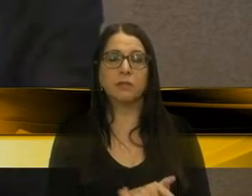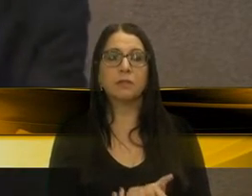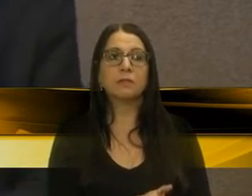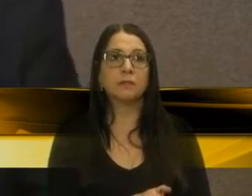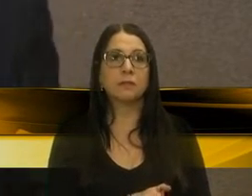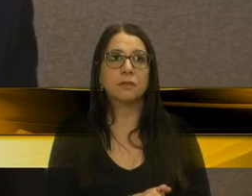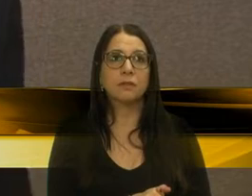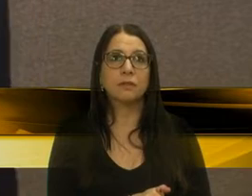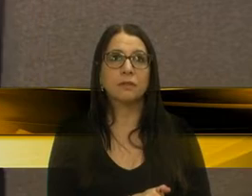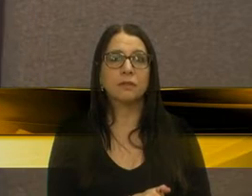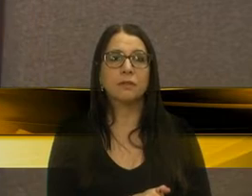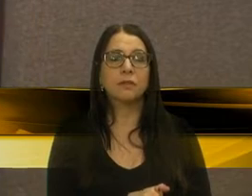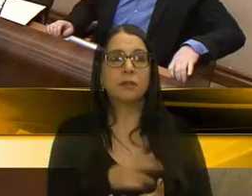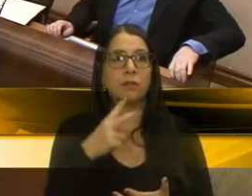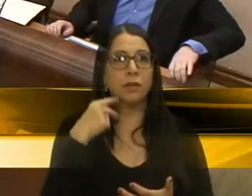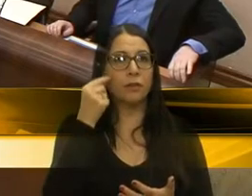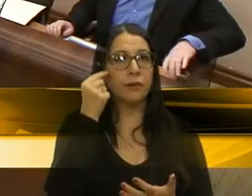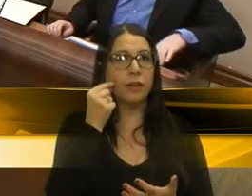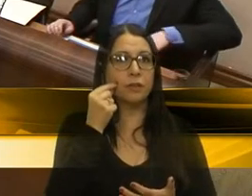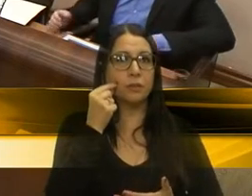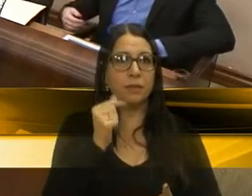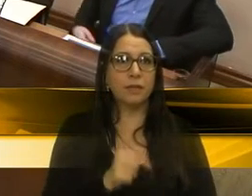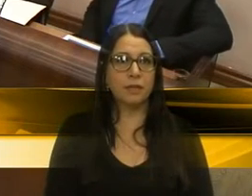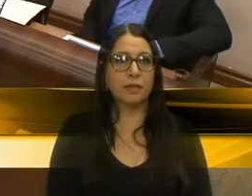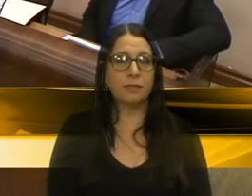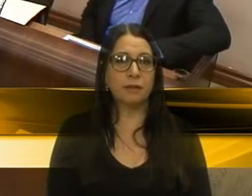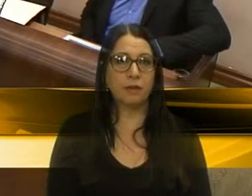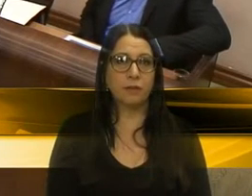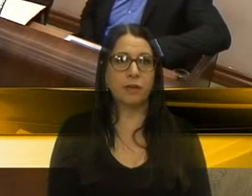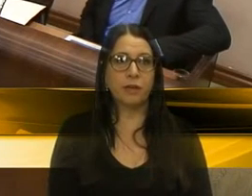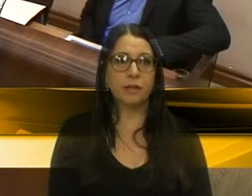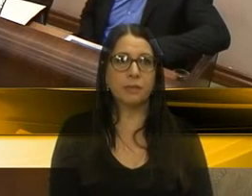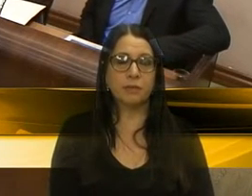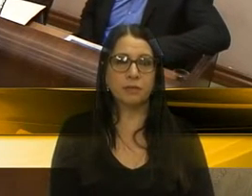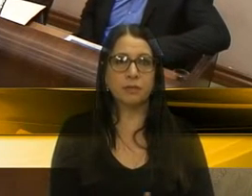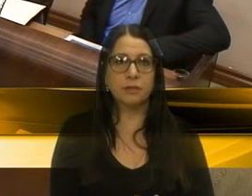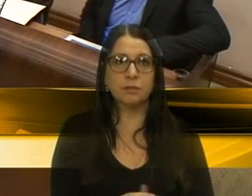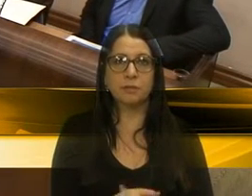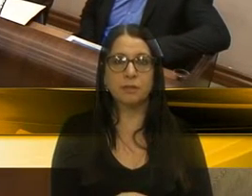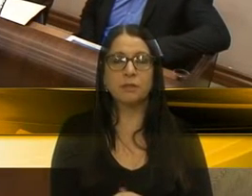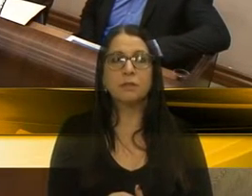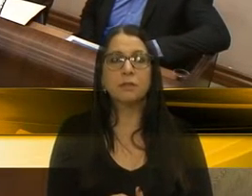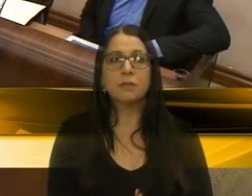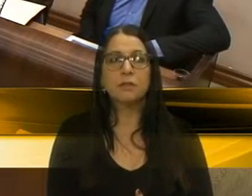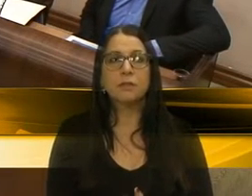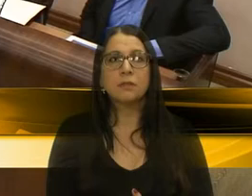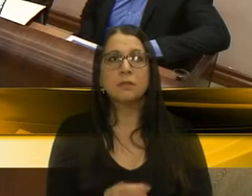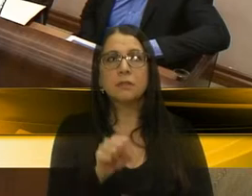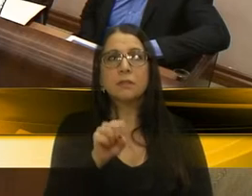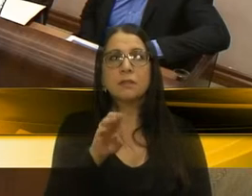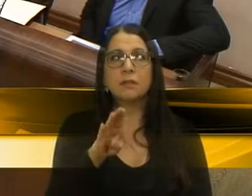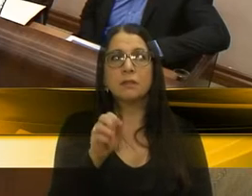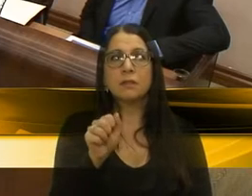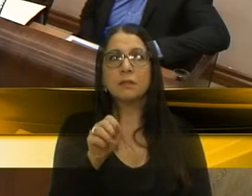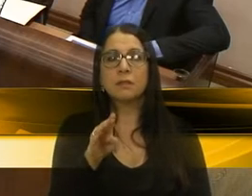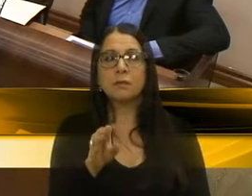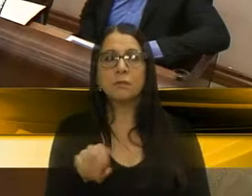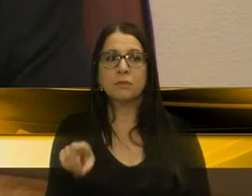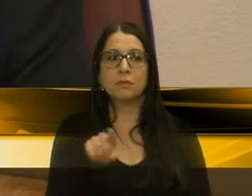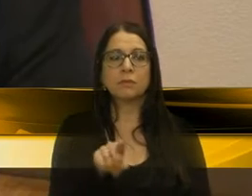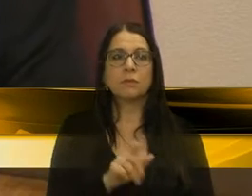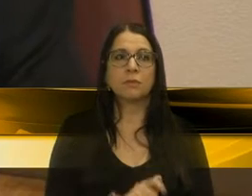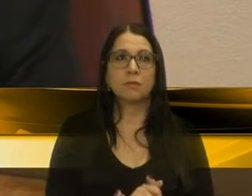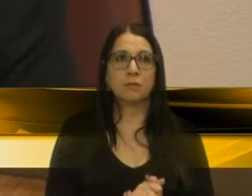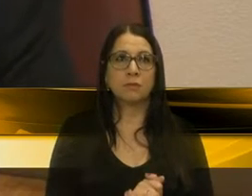coletivo. Só para o Vereador senhor falar. Bandeira, não poderia deixar de me manifestar, até porque o Sbabo, vou também procurar ser bem breve,